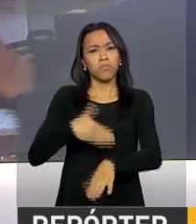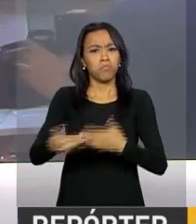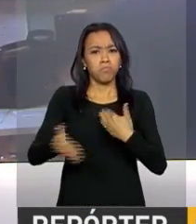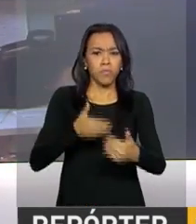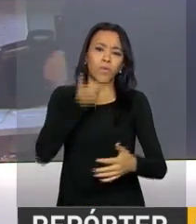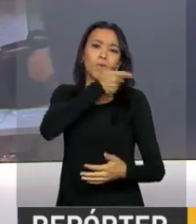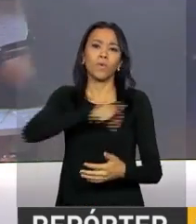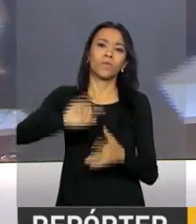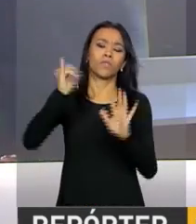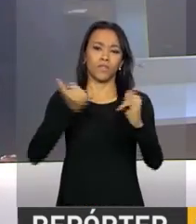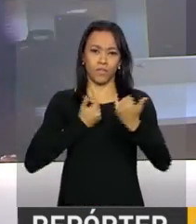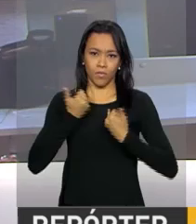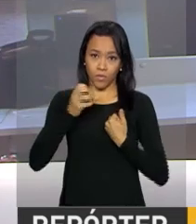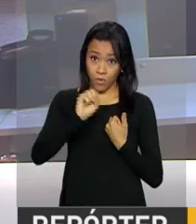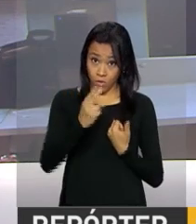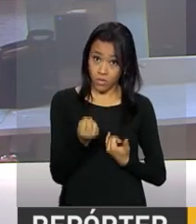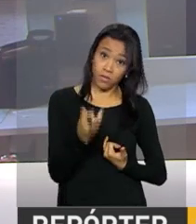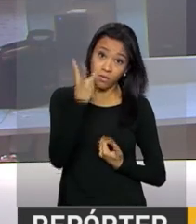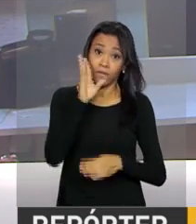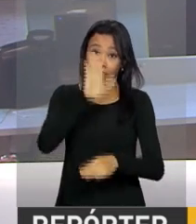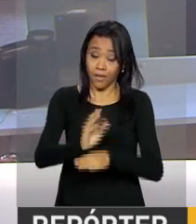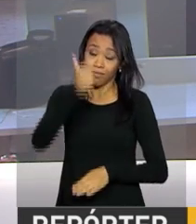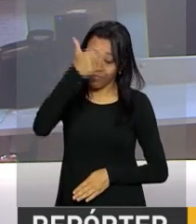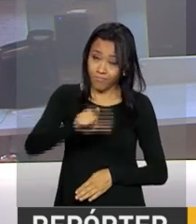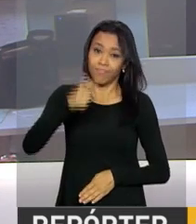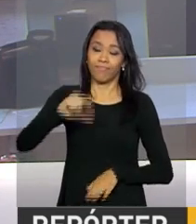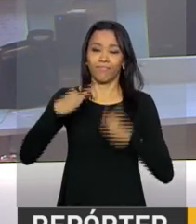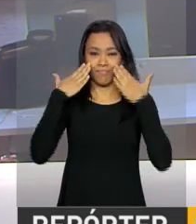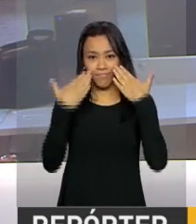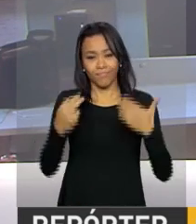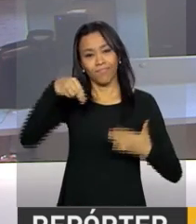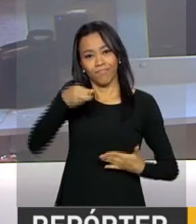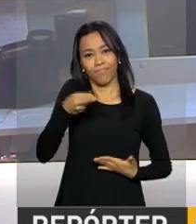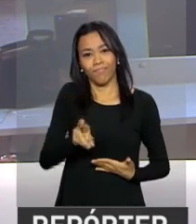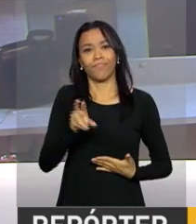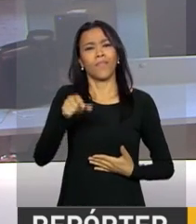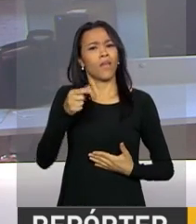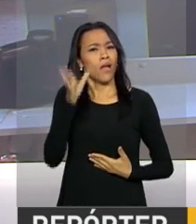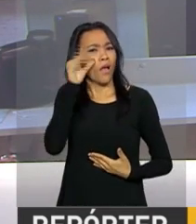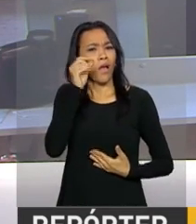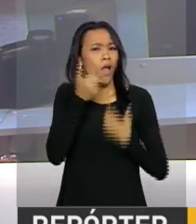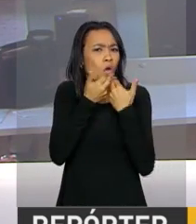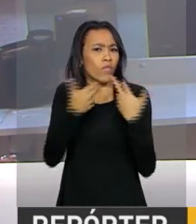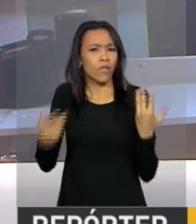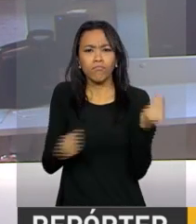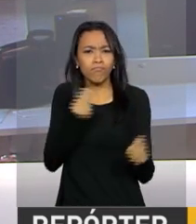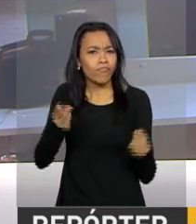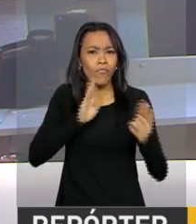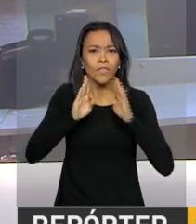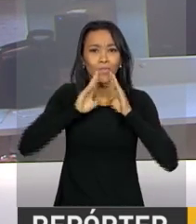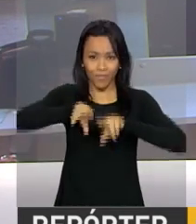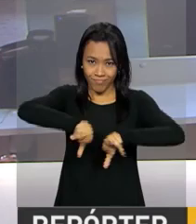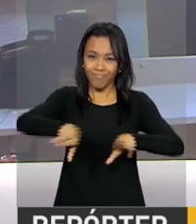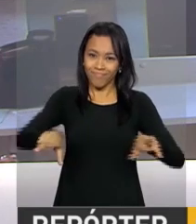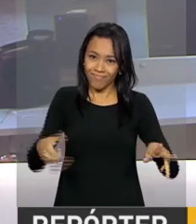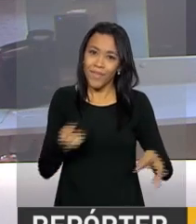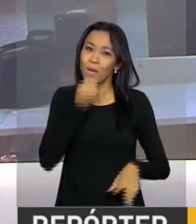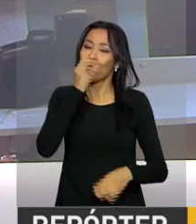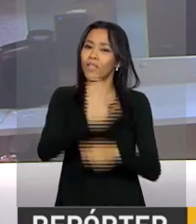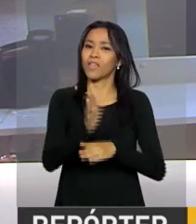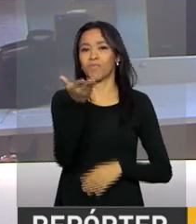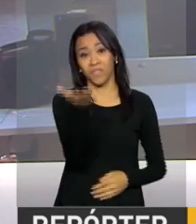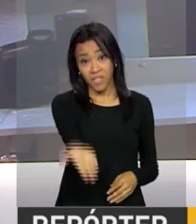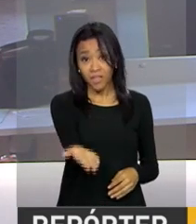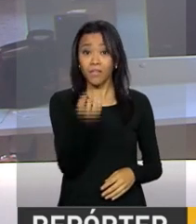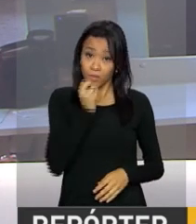momento com outras informações o às três da tarde na próxima edição do repórter nbr acompanhe também as novidades em nossas redes sociais uma boa